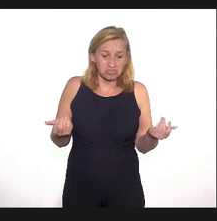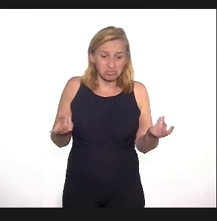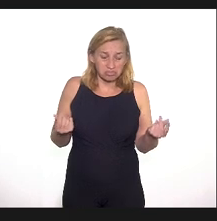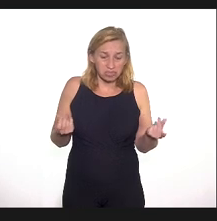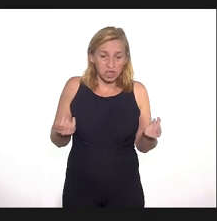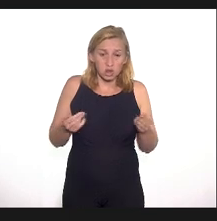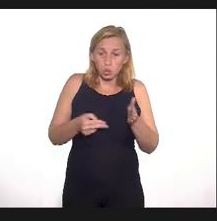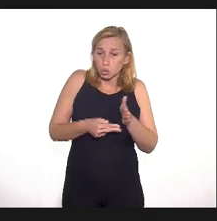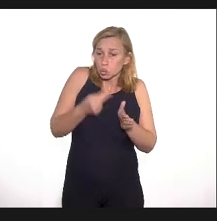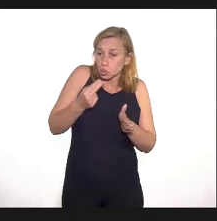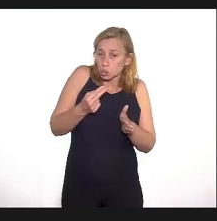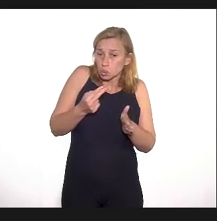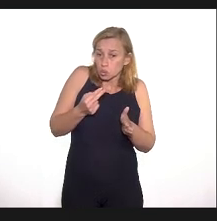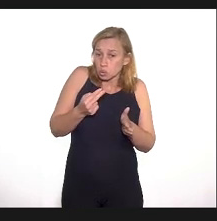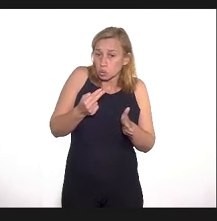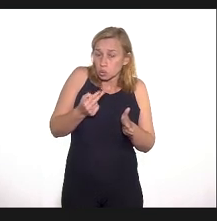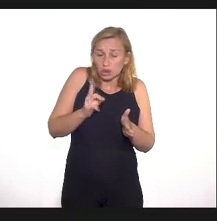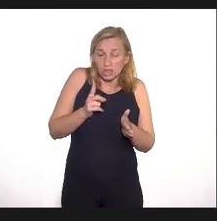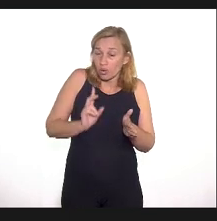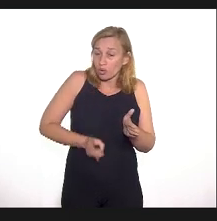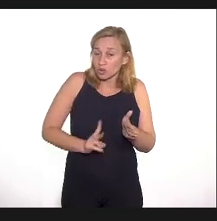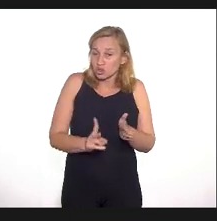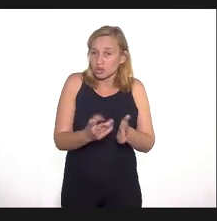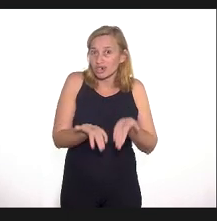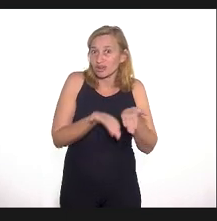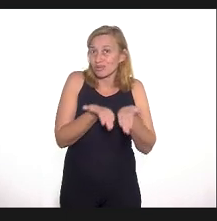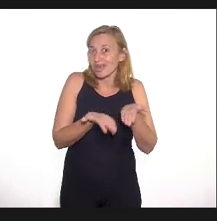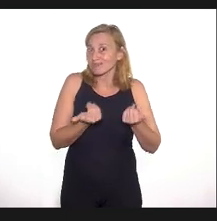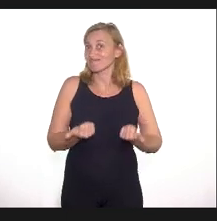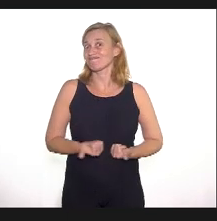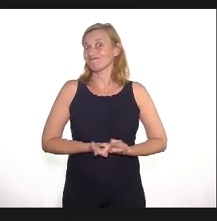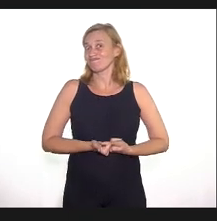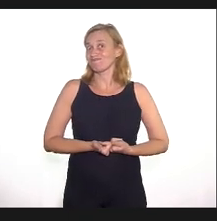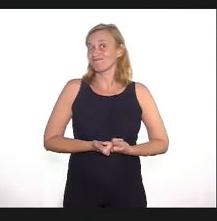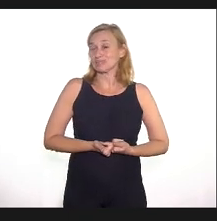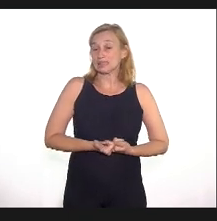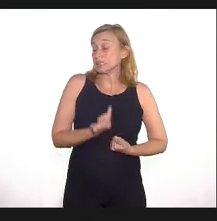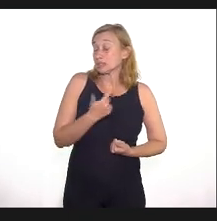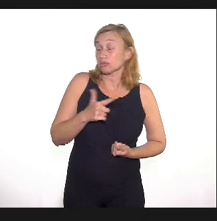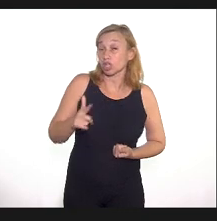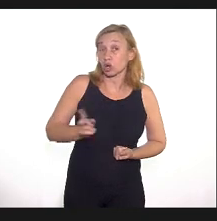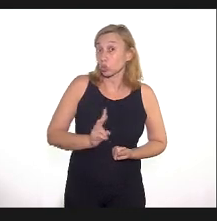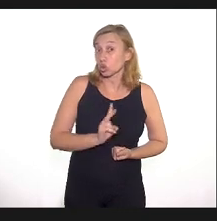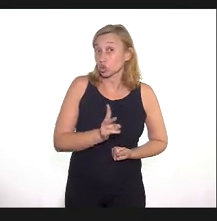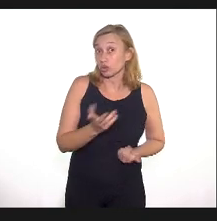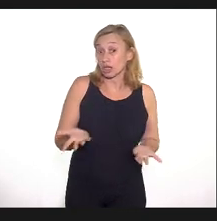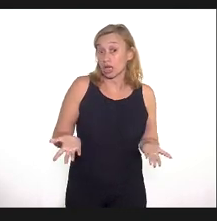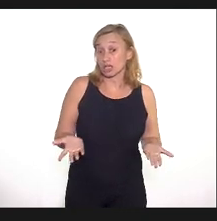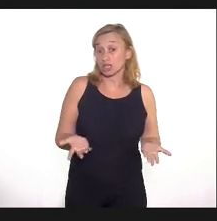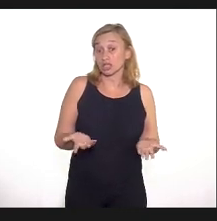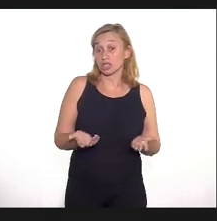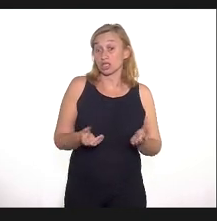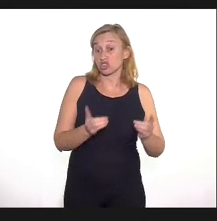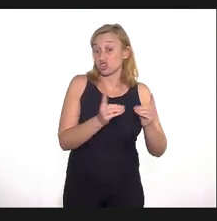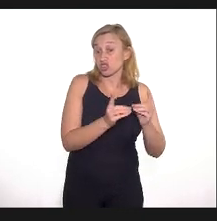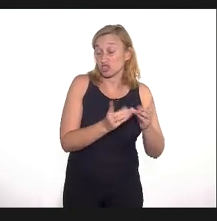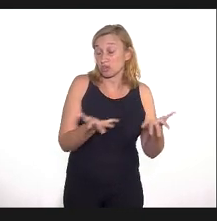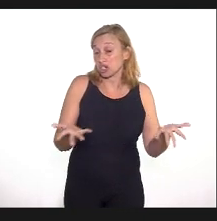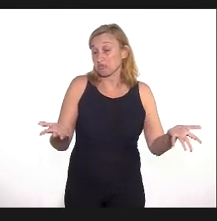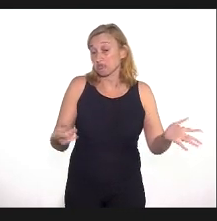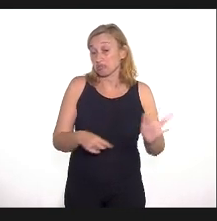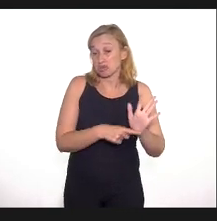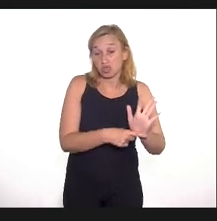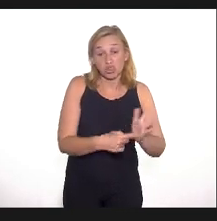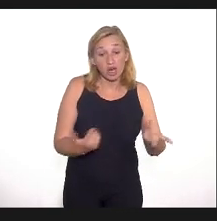uma cirurgia e não tem a continuidade do tratamento. Inclusive, não tem continuidade de atendimento,